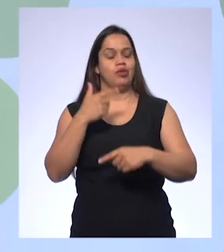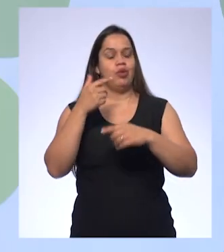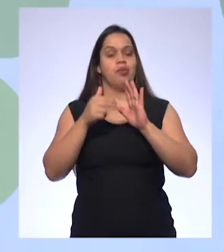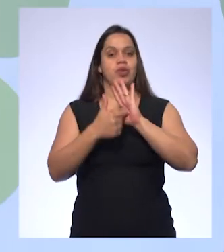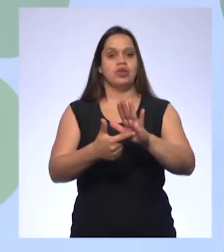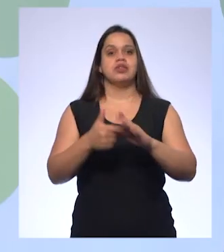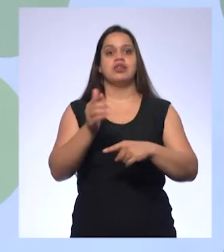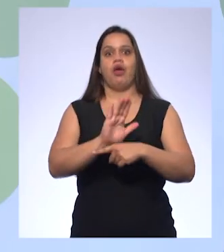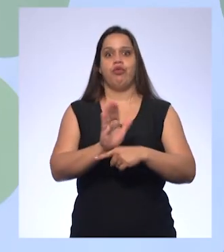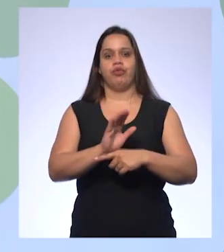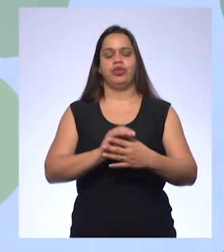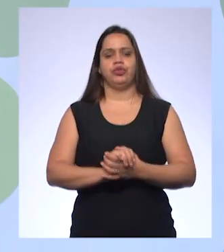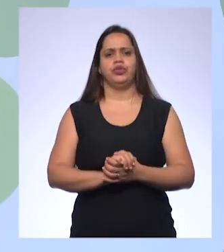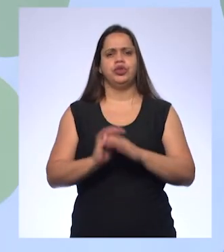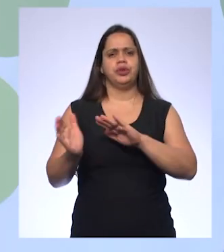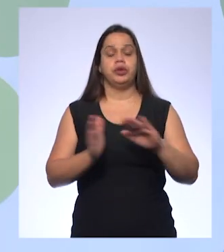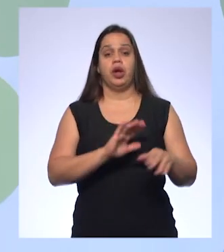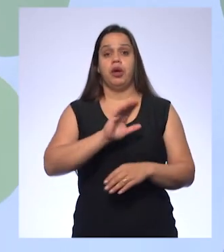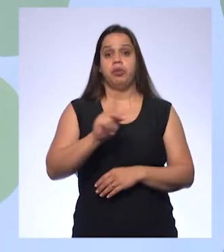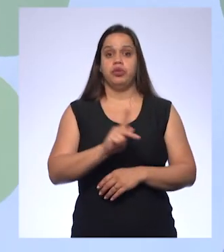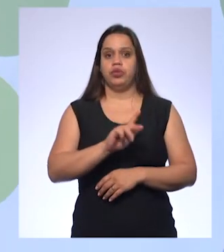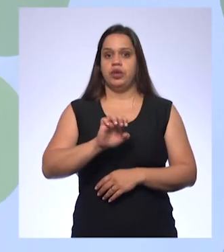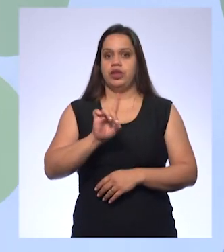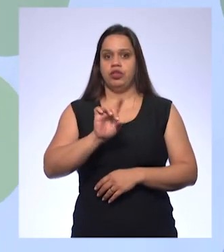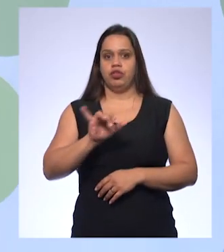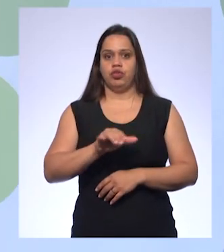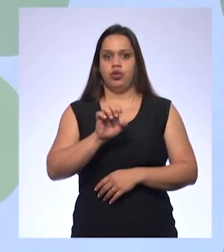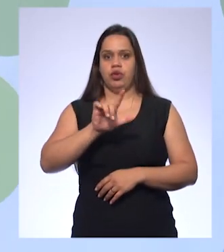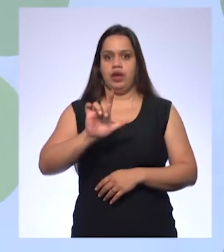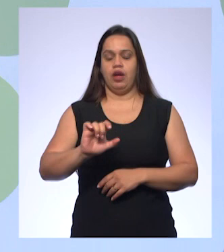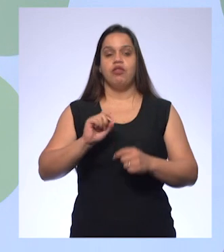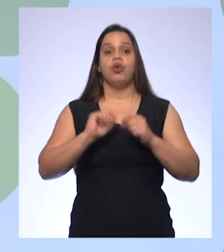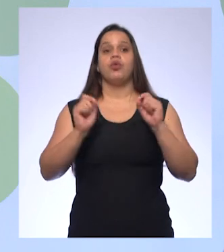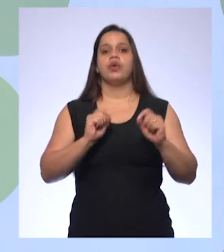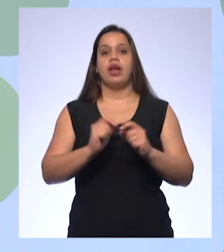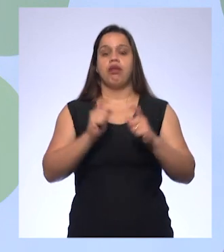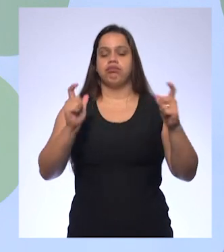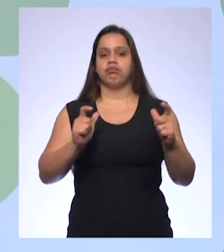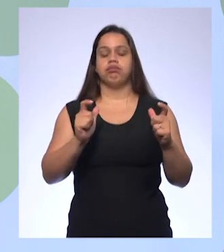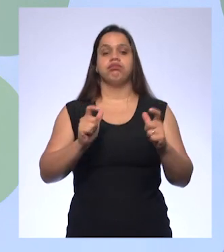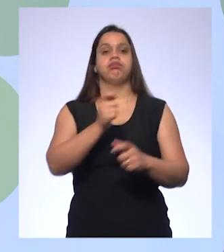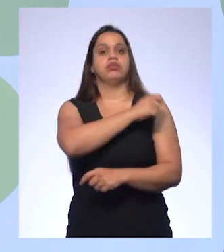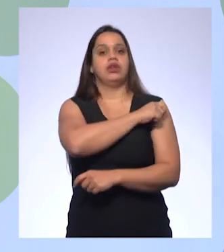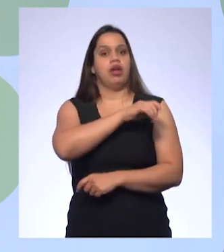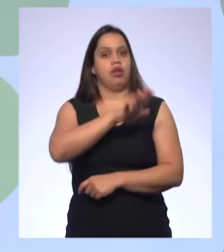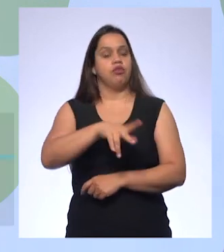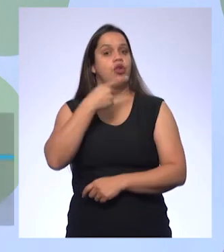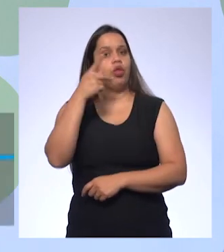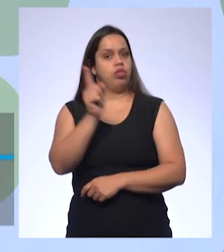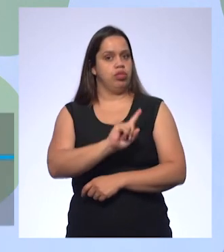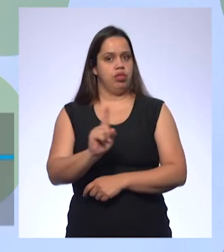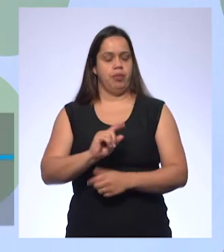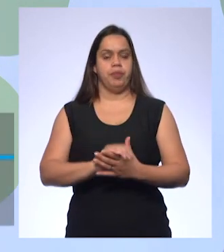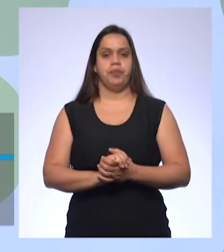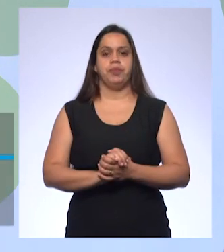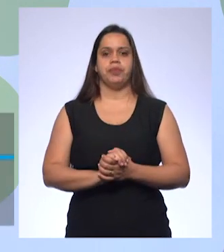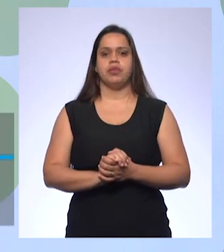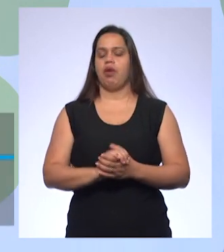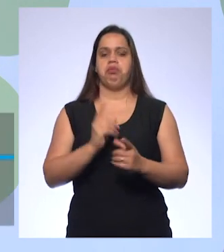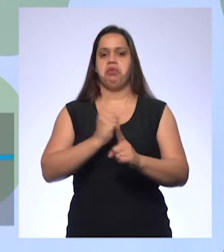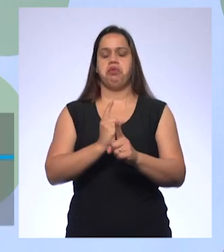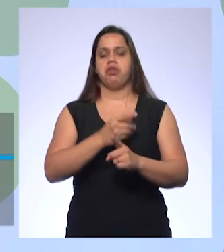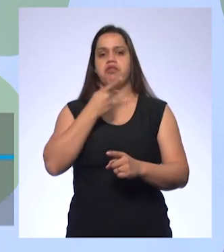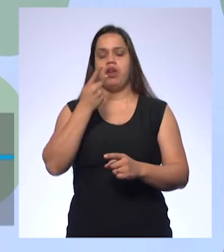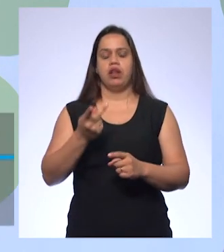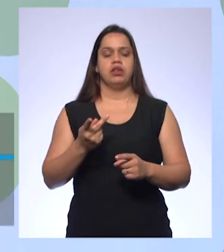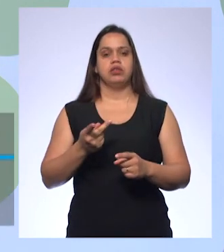Professor Edjoel, olha, a grande maioria aqui diz que não. Eu não encontrei nenhuma afirmativa. Ok. Que